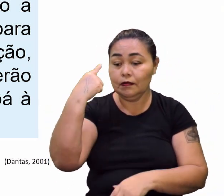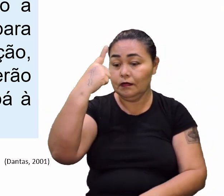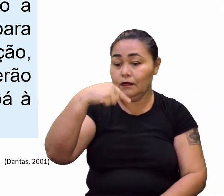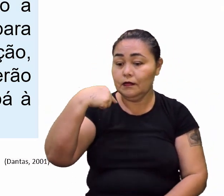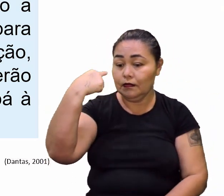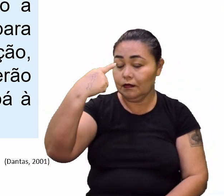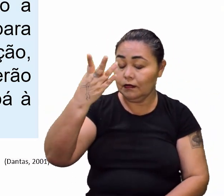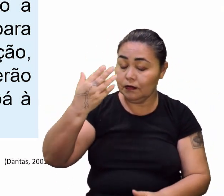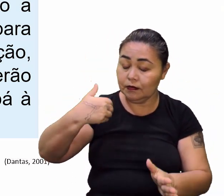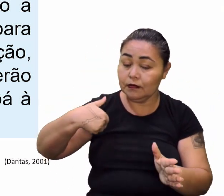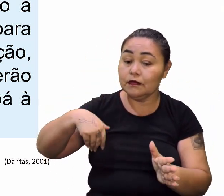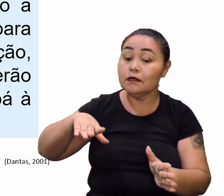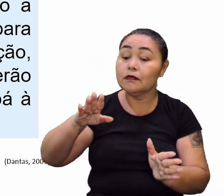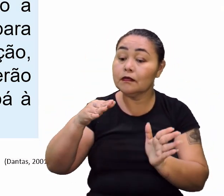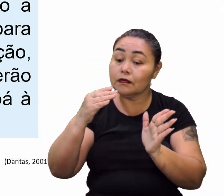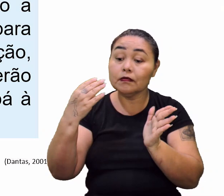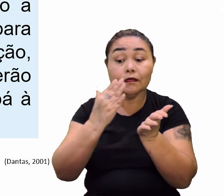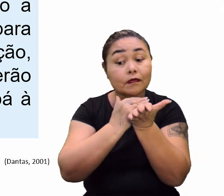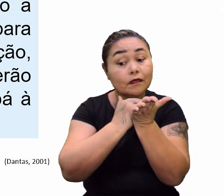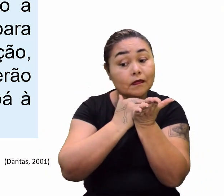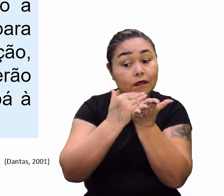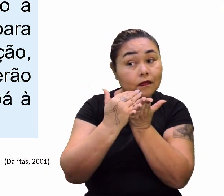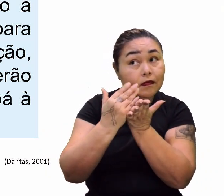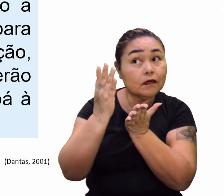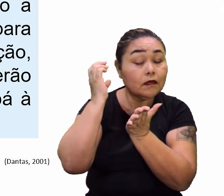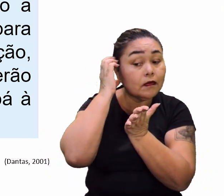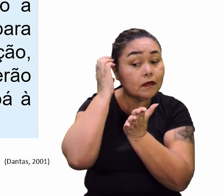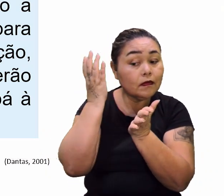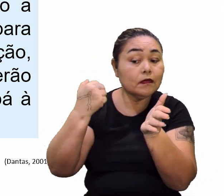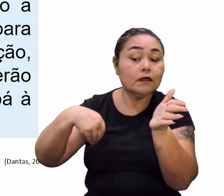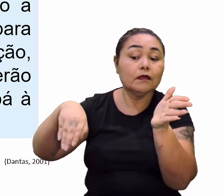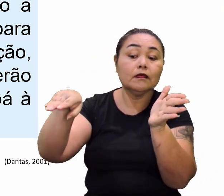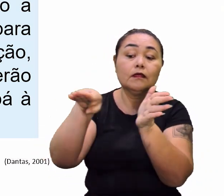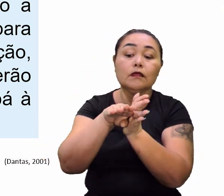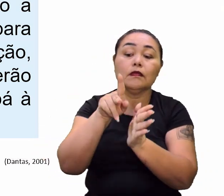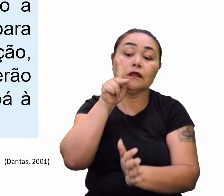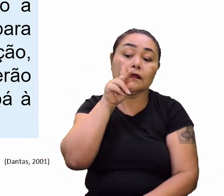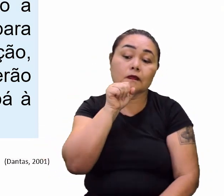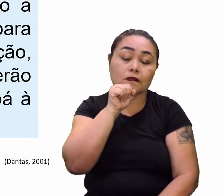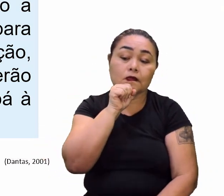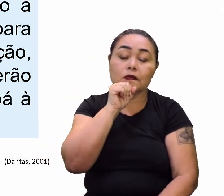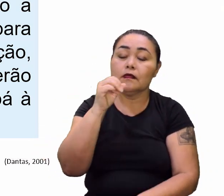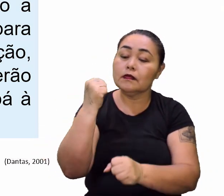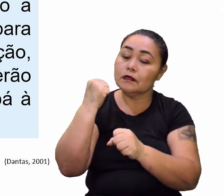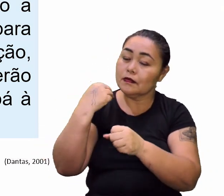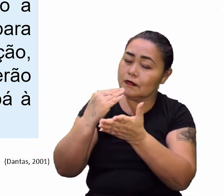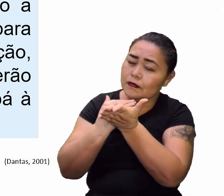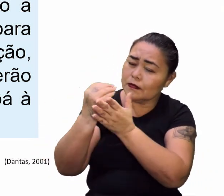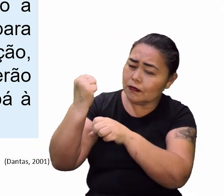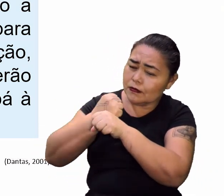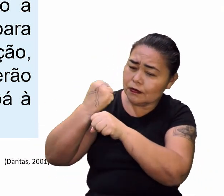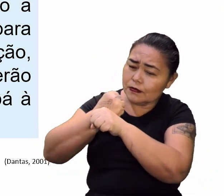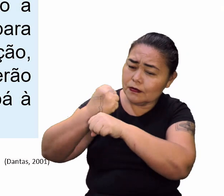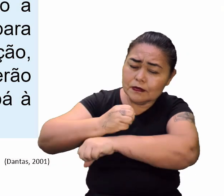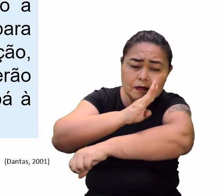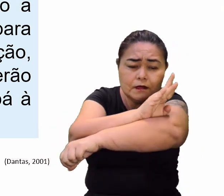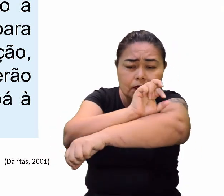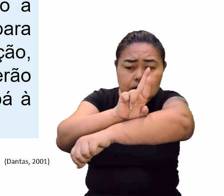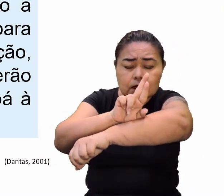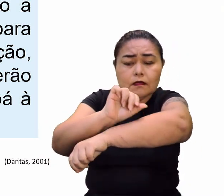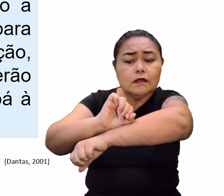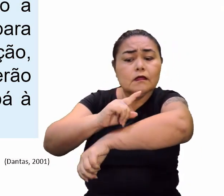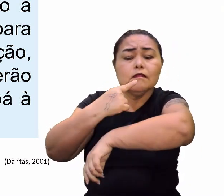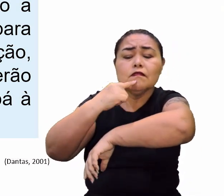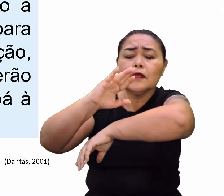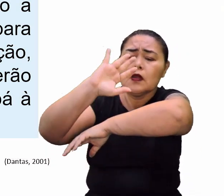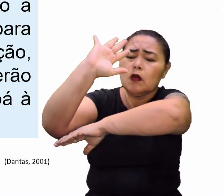né, de Cuiabá até Porto Velho, no início da construção da BR-29. Isso, aí essa desmatação, aí a gente está